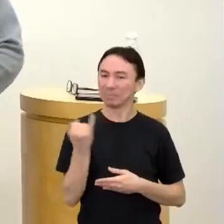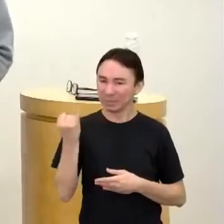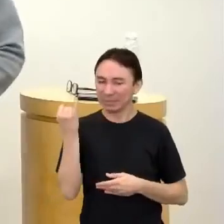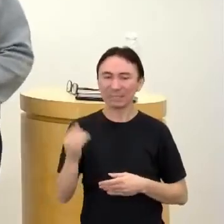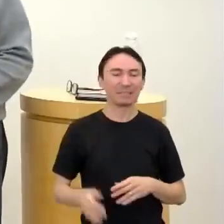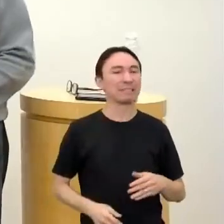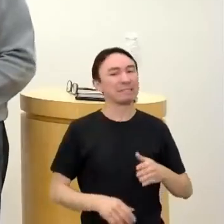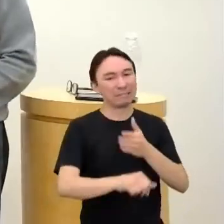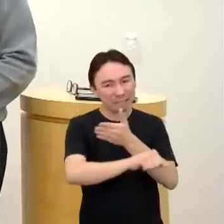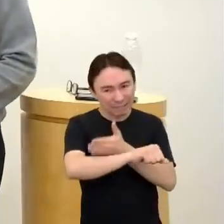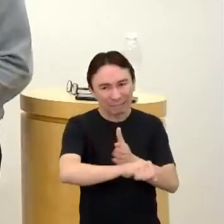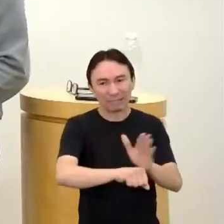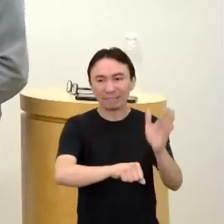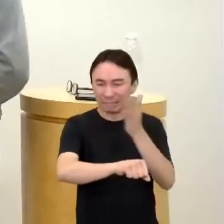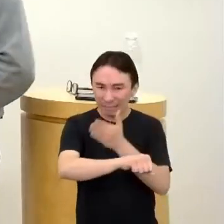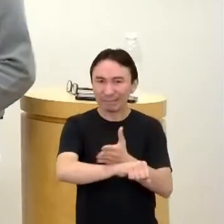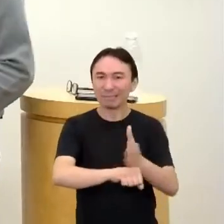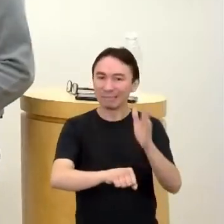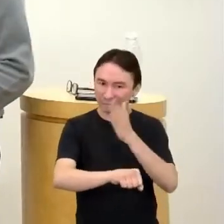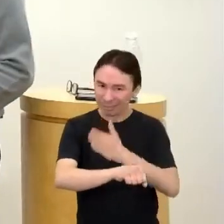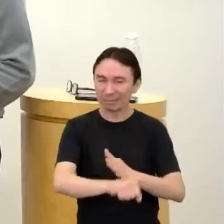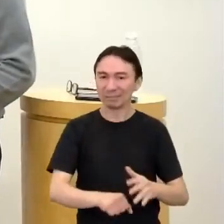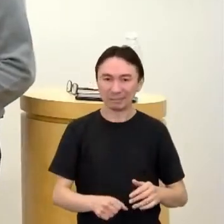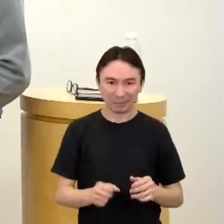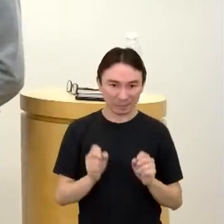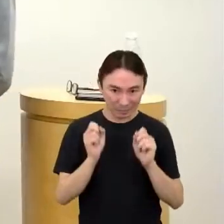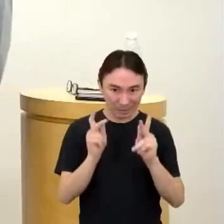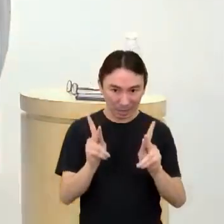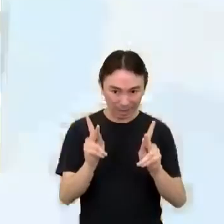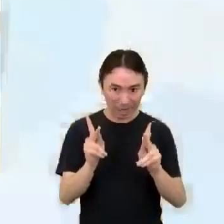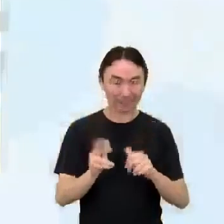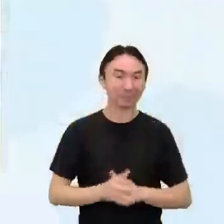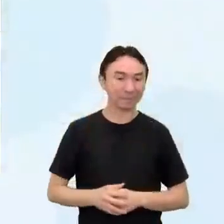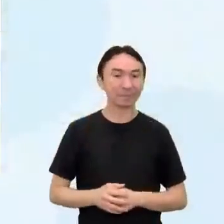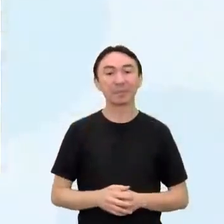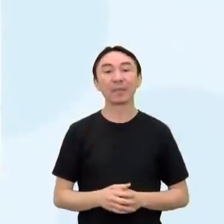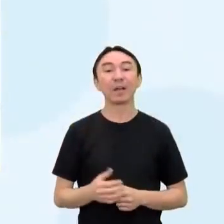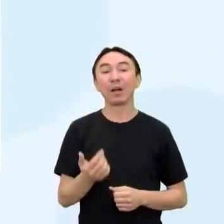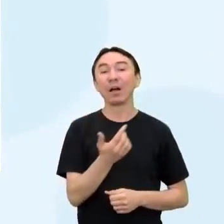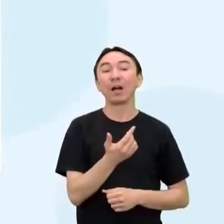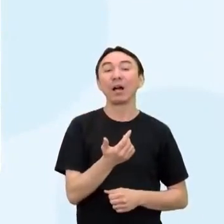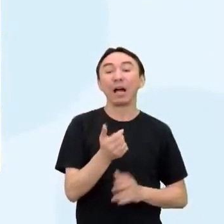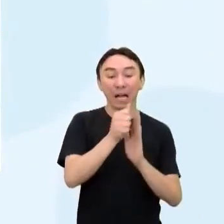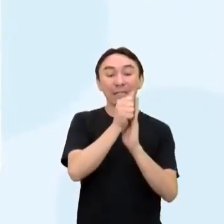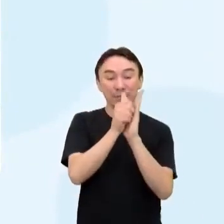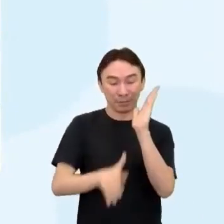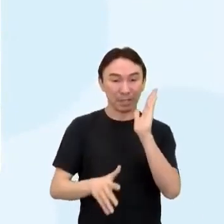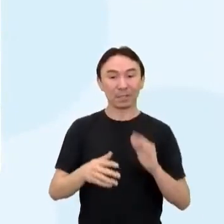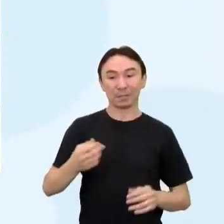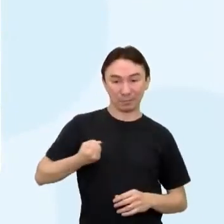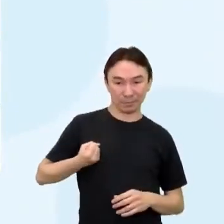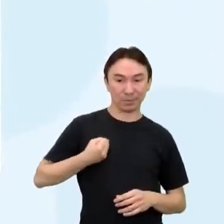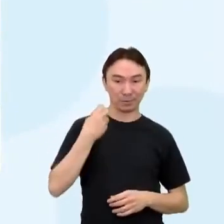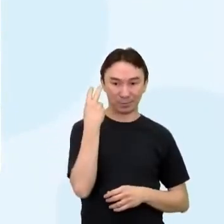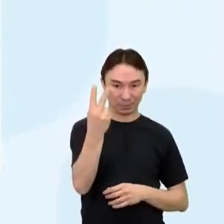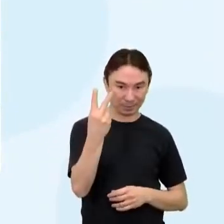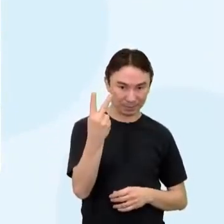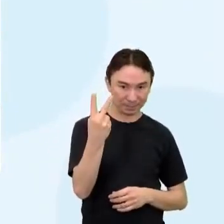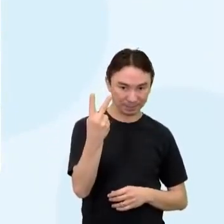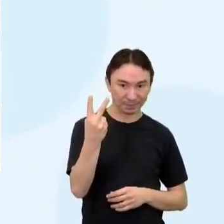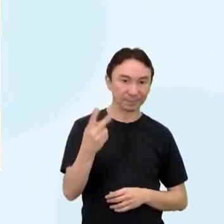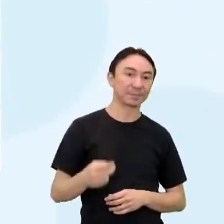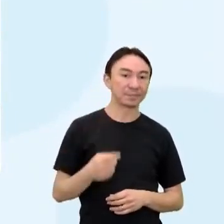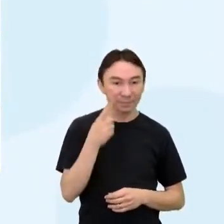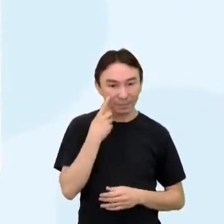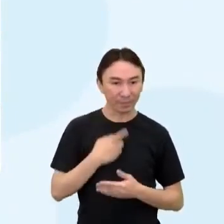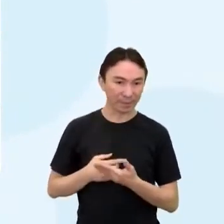fazer isso na prática. Tudo bem? Vamos lá, então? Bora. Olha, vamos lá para a atividade 2. Essa atividade 2, ela foi